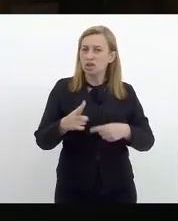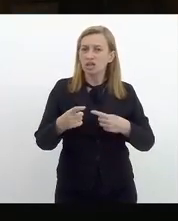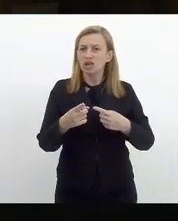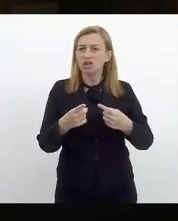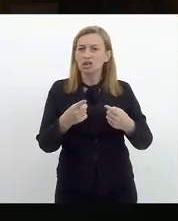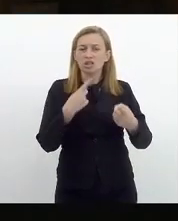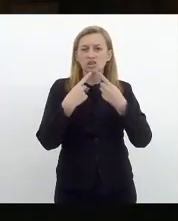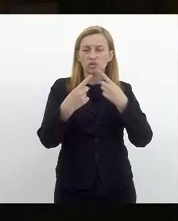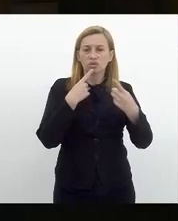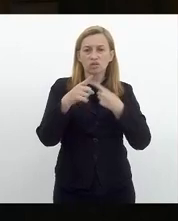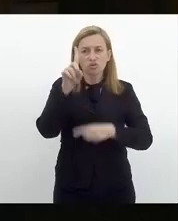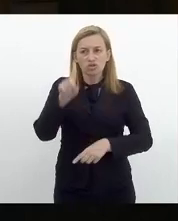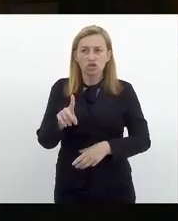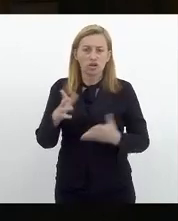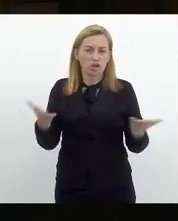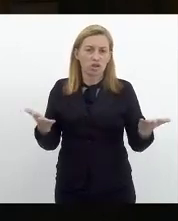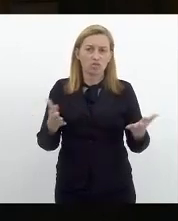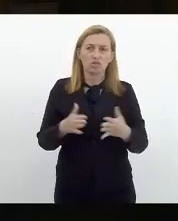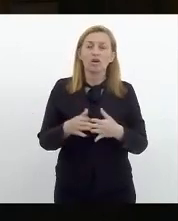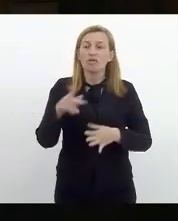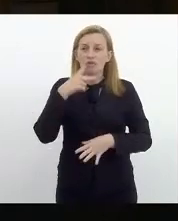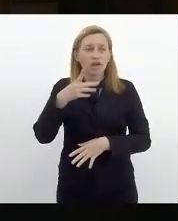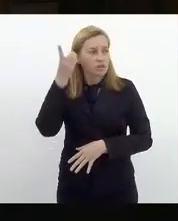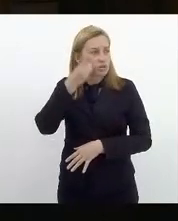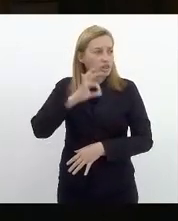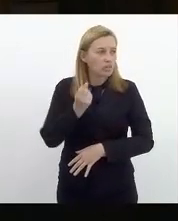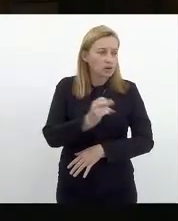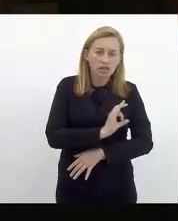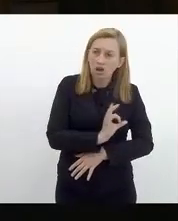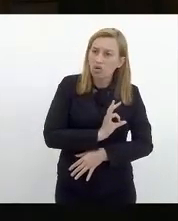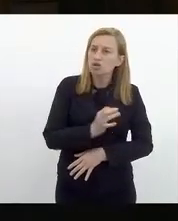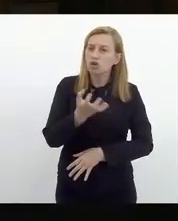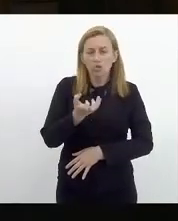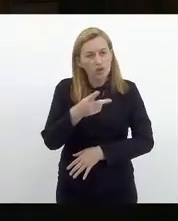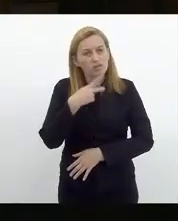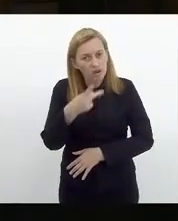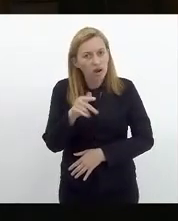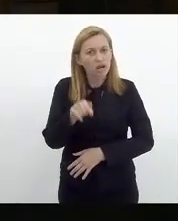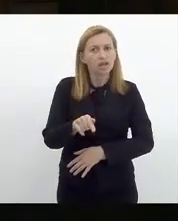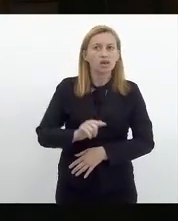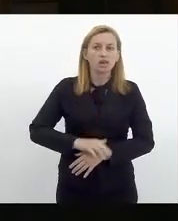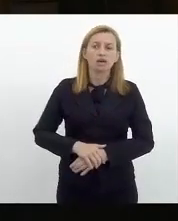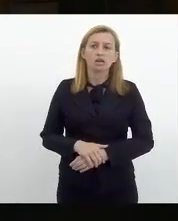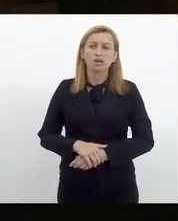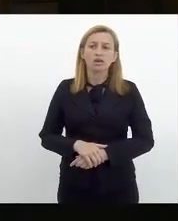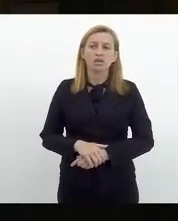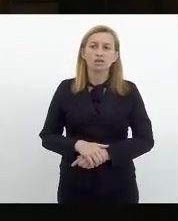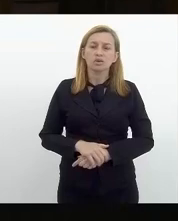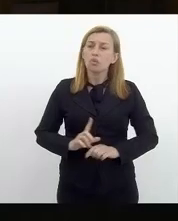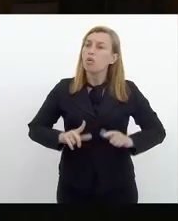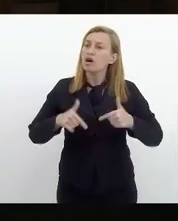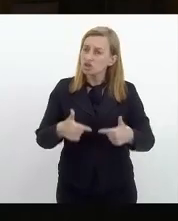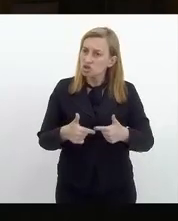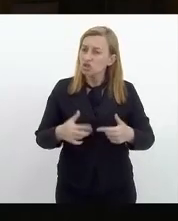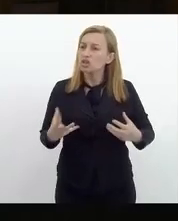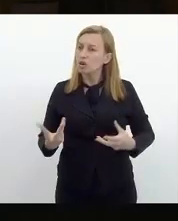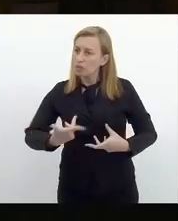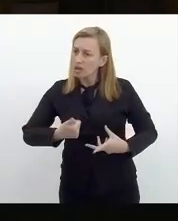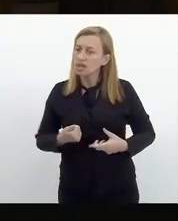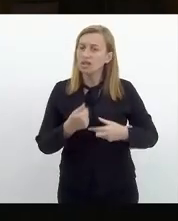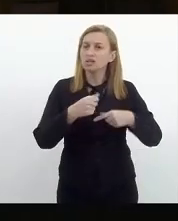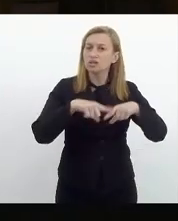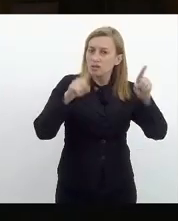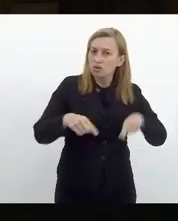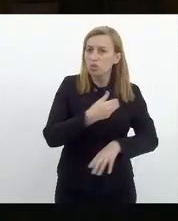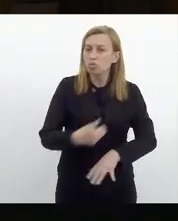direito e sociais pois falando aqui pela deputada Martha Rocha quero reforçar a atuação na qualificação